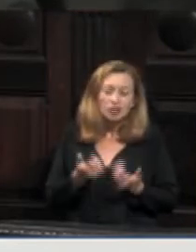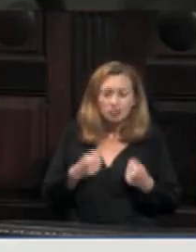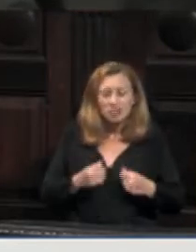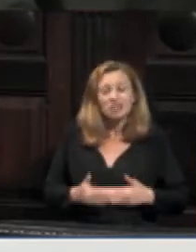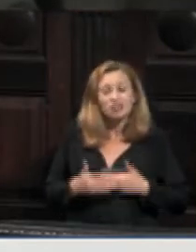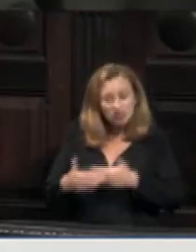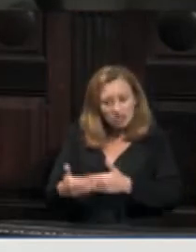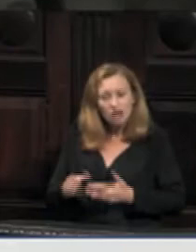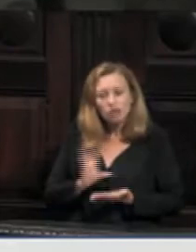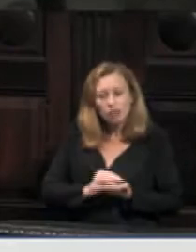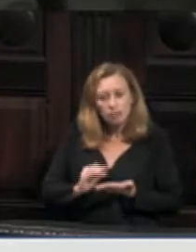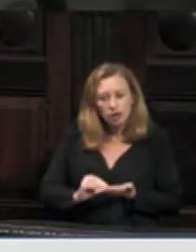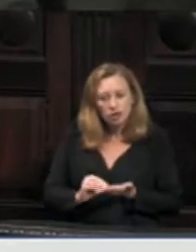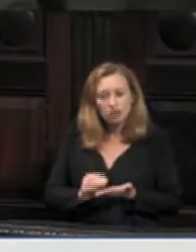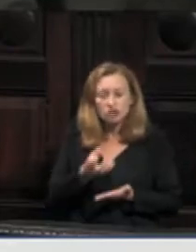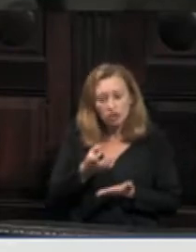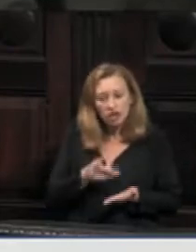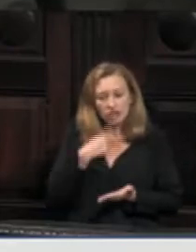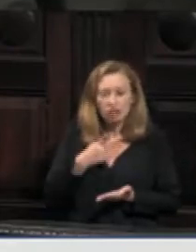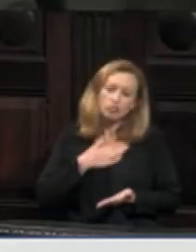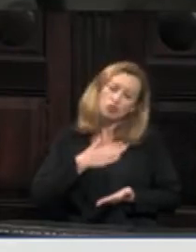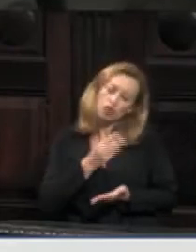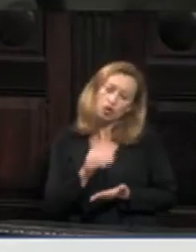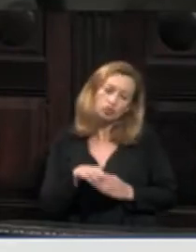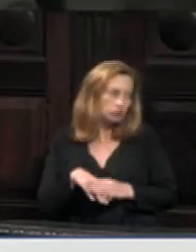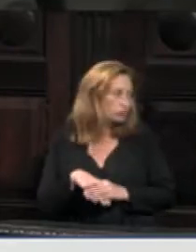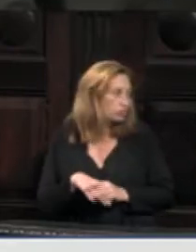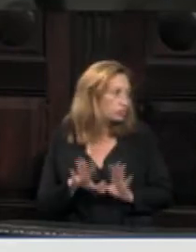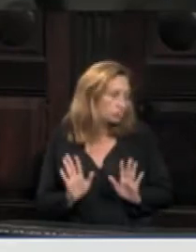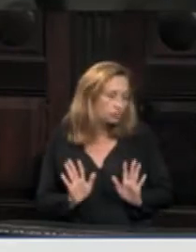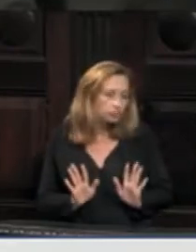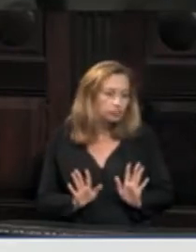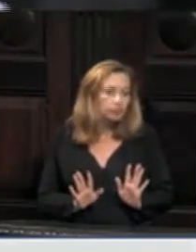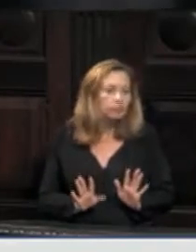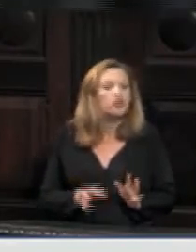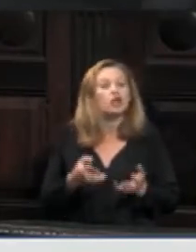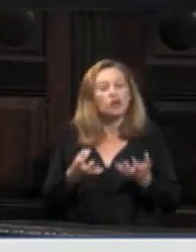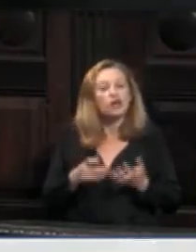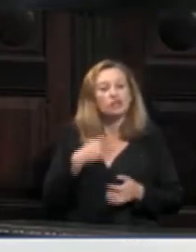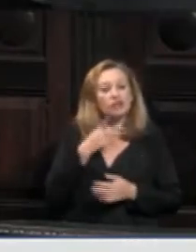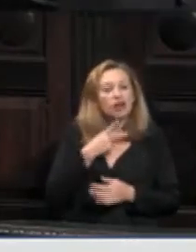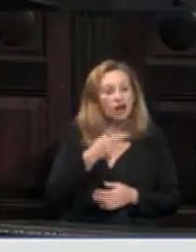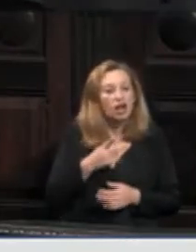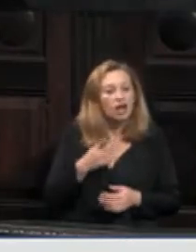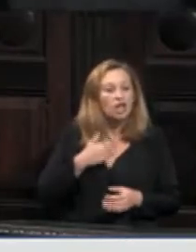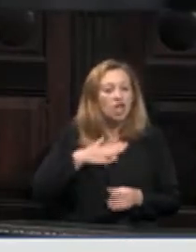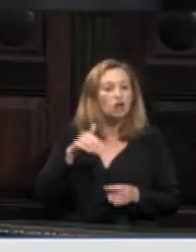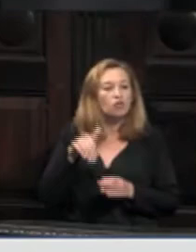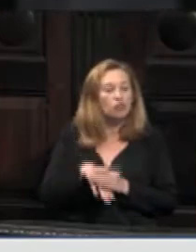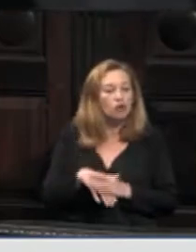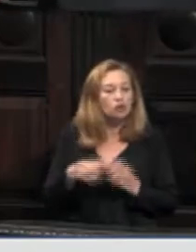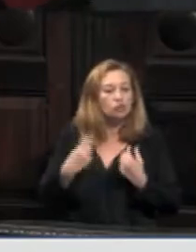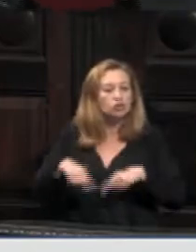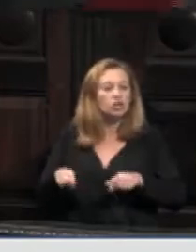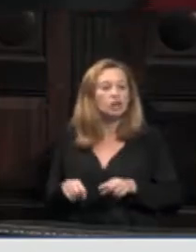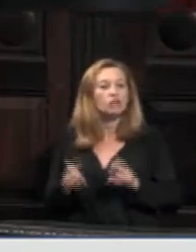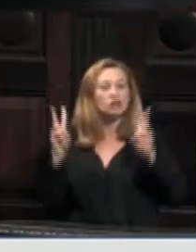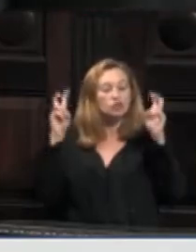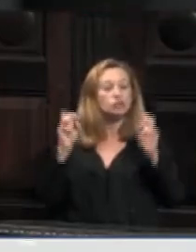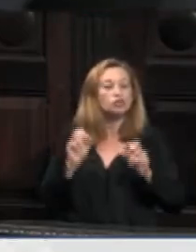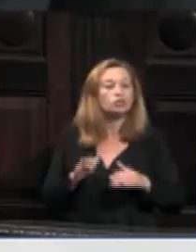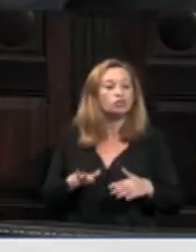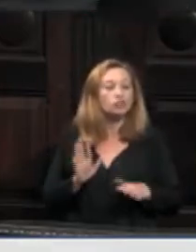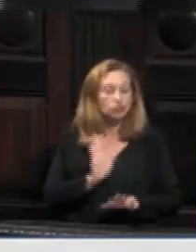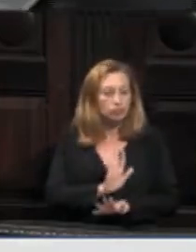pauta, presidente. Meu voto, então, eu vou consignar seu voto contrário. Quero consignar meu voto contrário pela seguinte razão. Eu li atentamente o